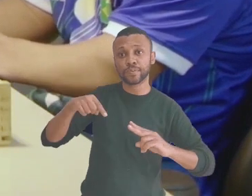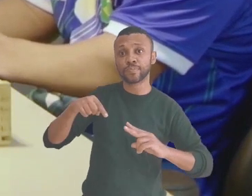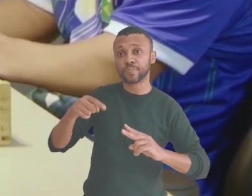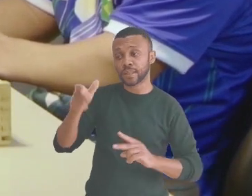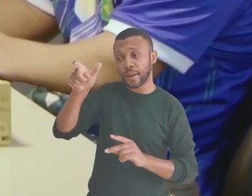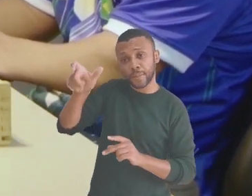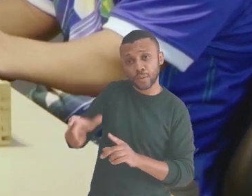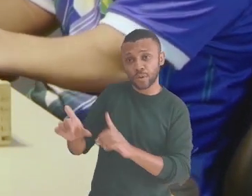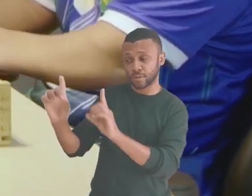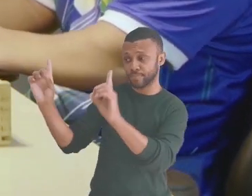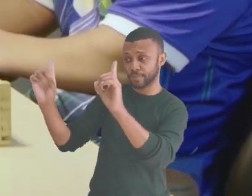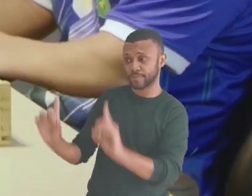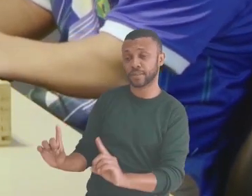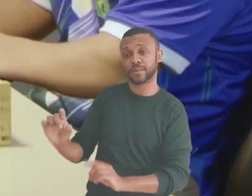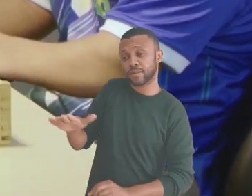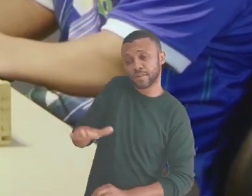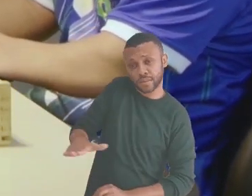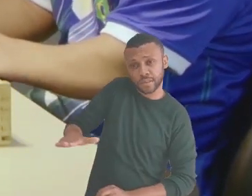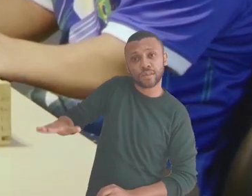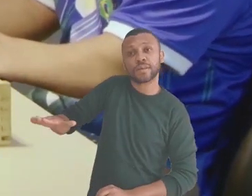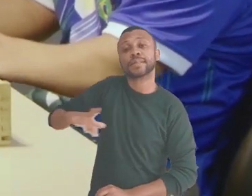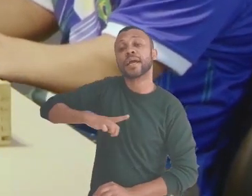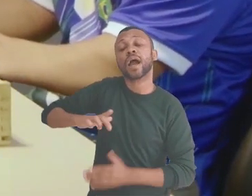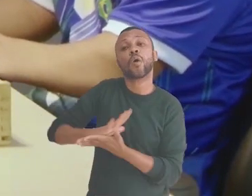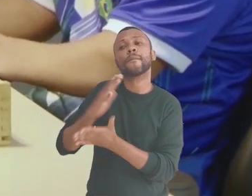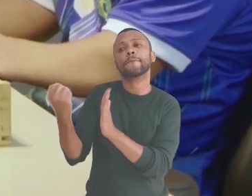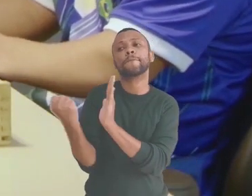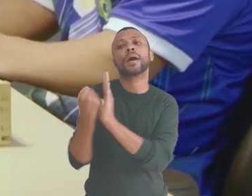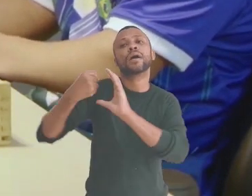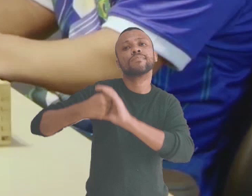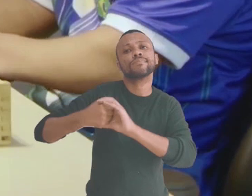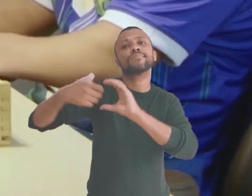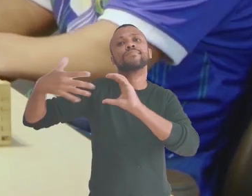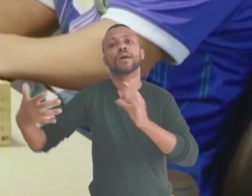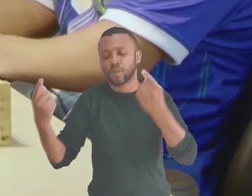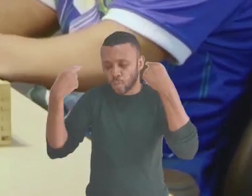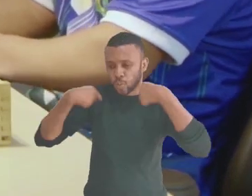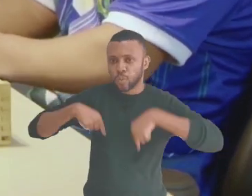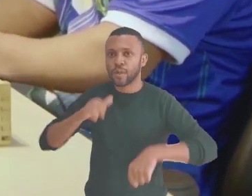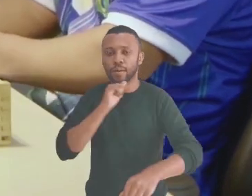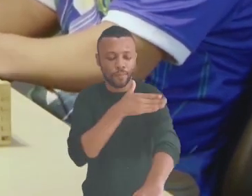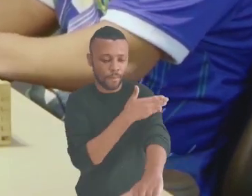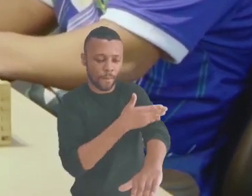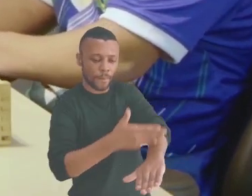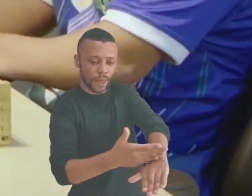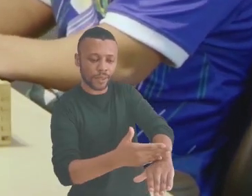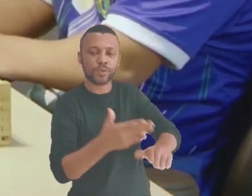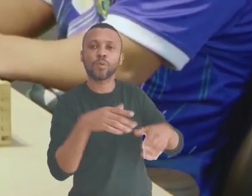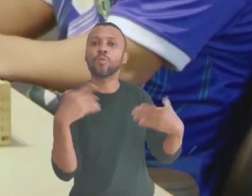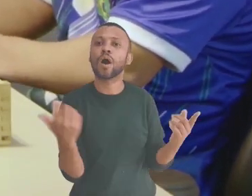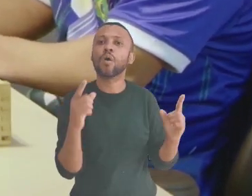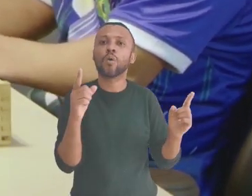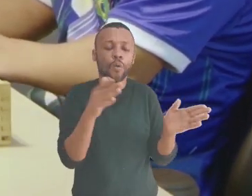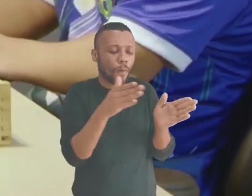nanismo, ele tem algumas condições diferentes, né? Sim. Que estava mostrando o tamanho do meu braço, o tamanho do seu braço. Então,